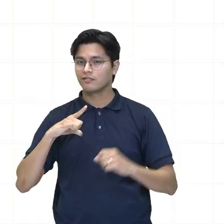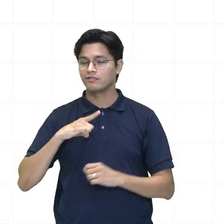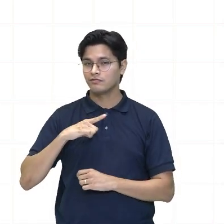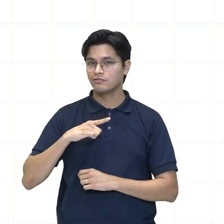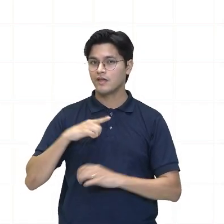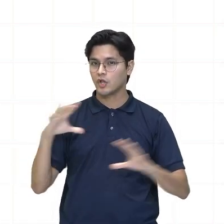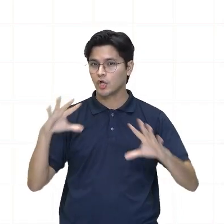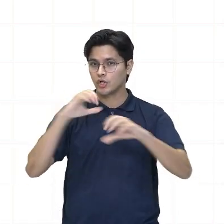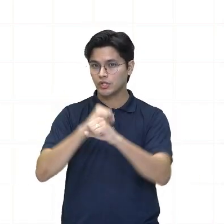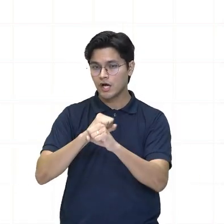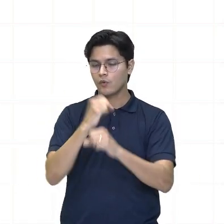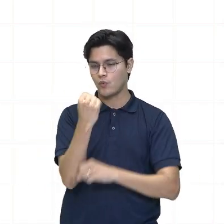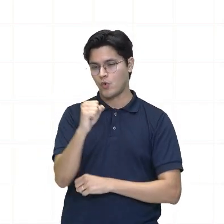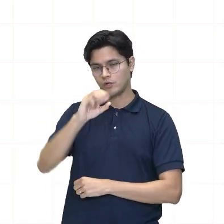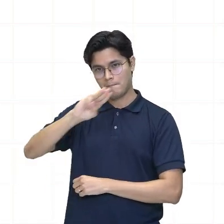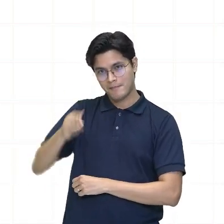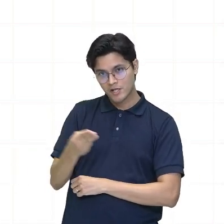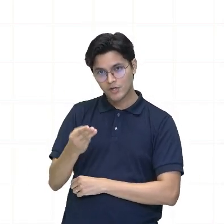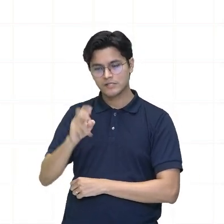8.515.000